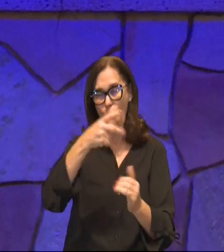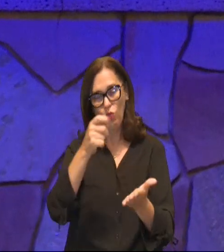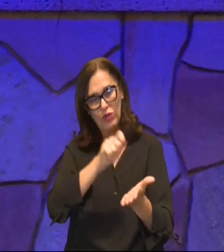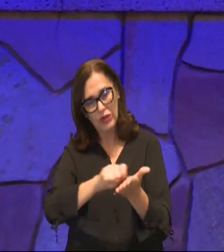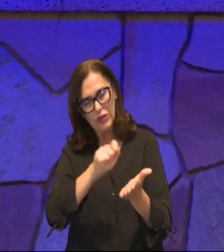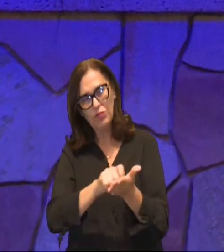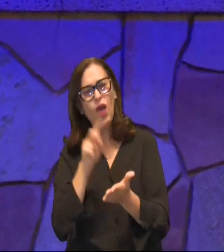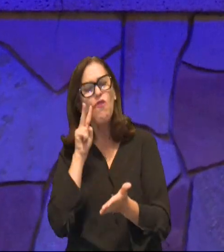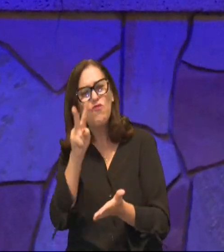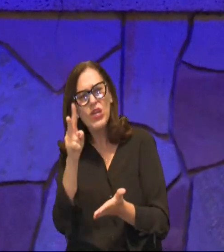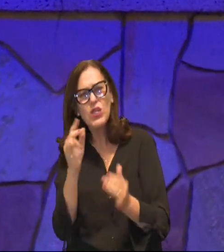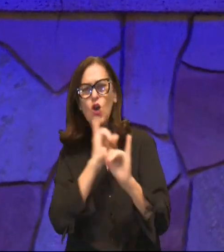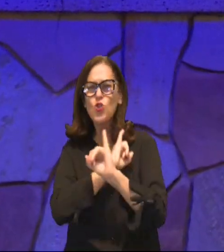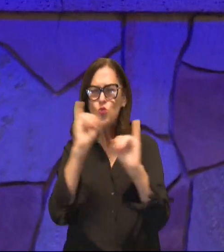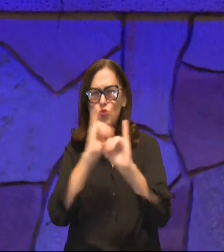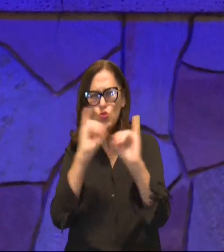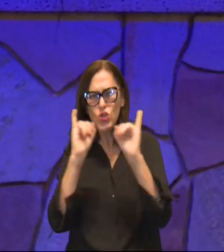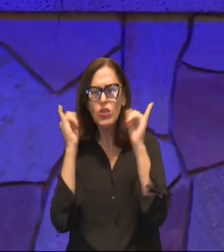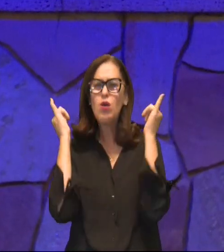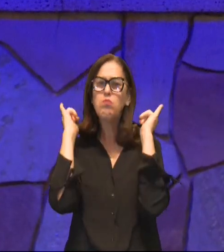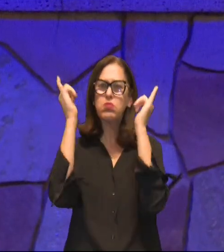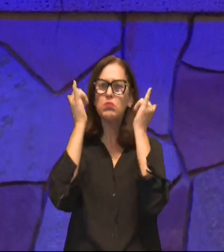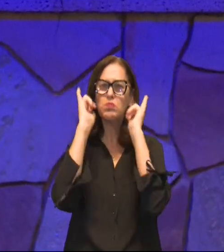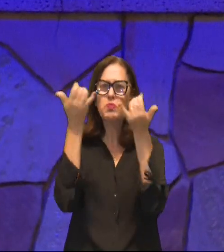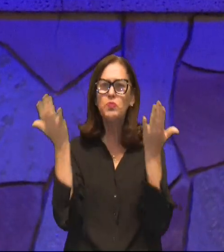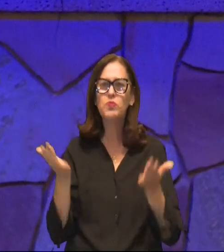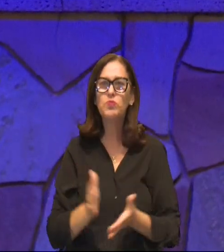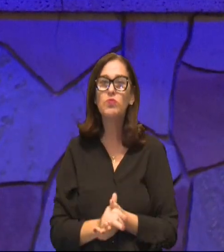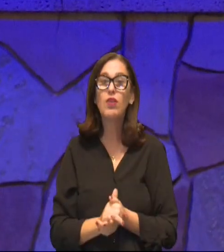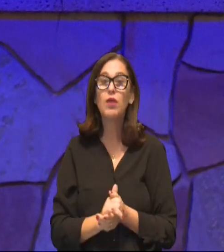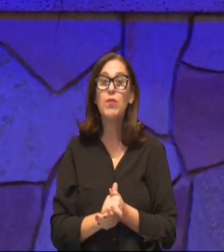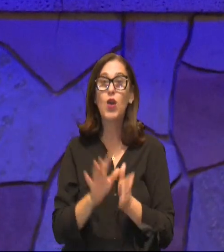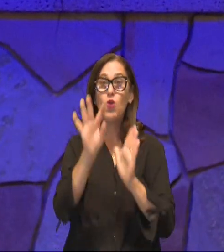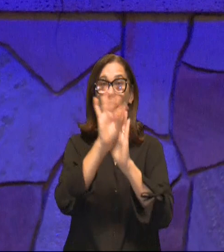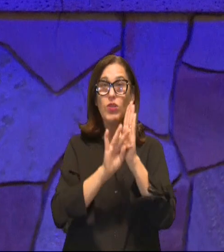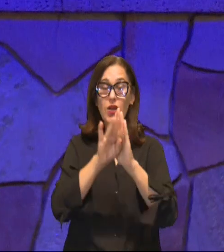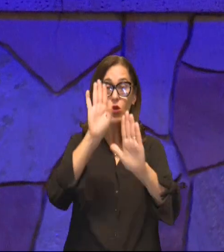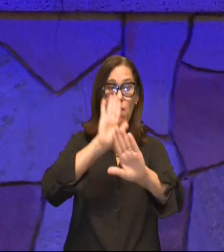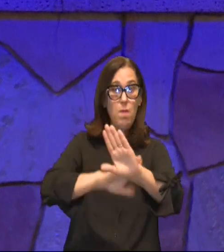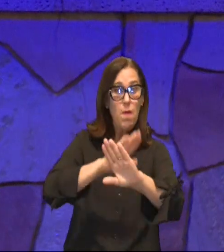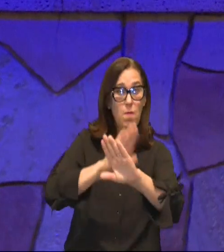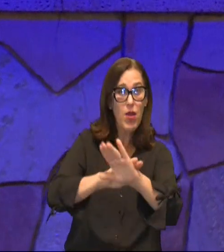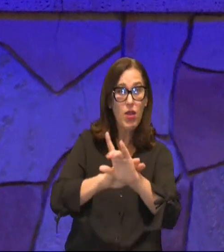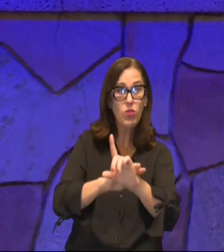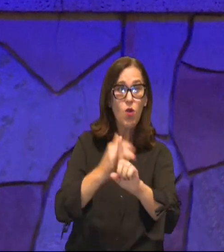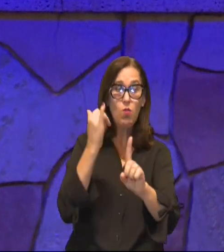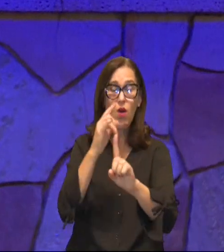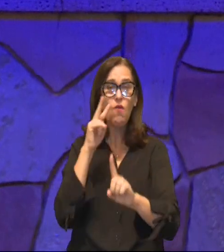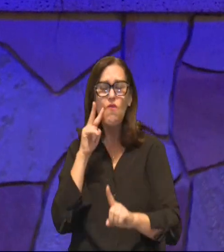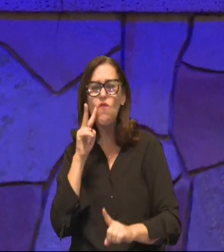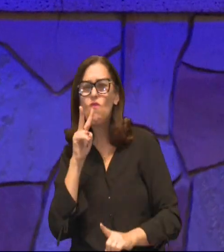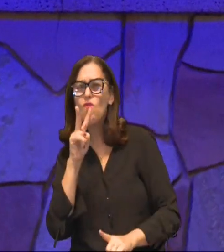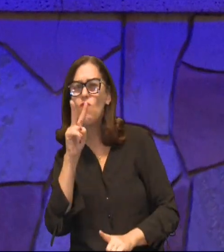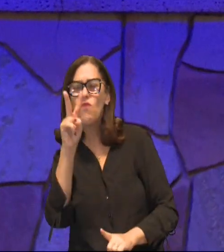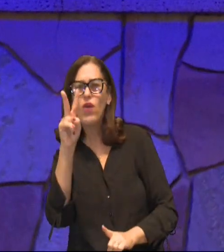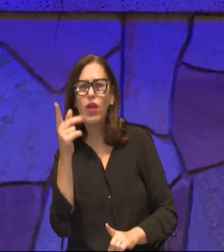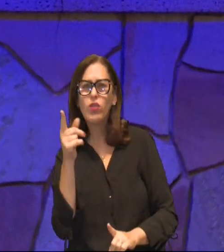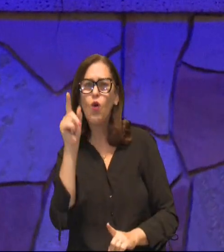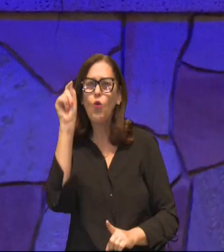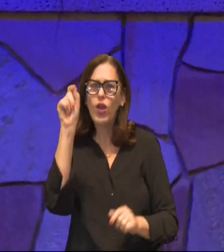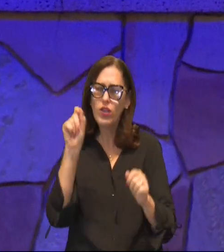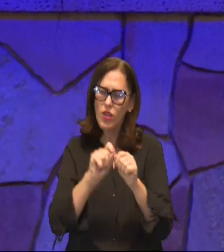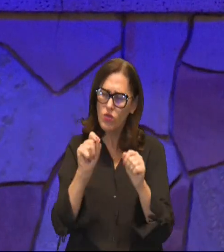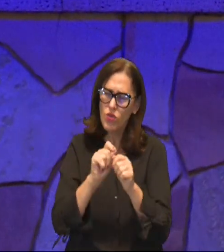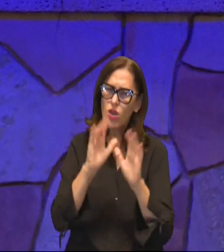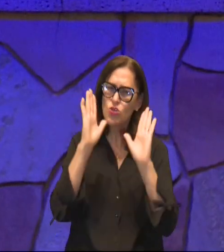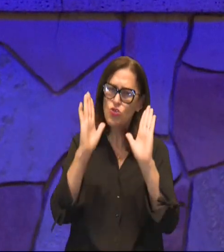Vejamos algumas destas notícias para que possamos chegar ao texto, ao momento em que o profeta, olhando aquilo que Deus havia